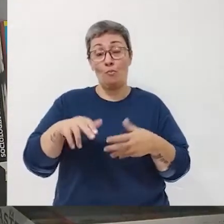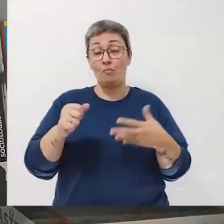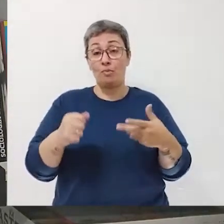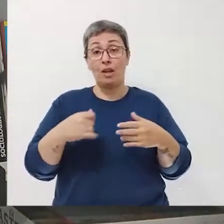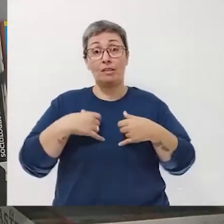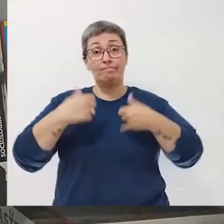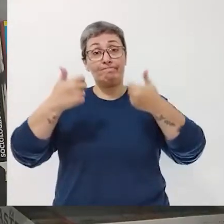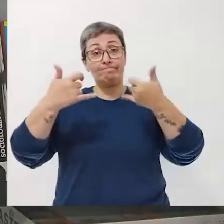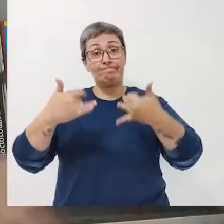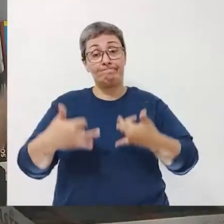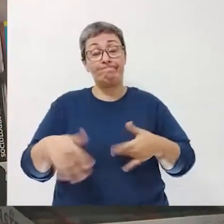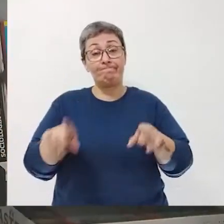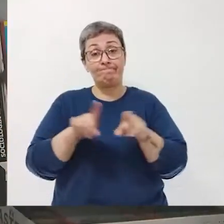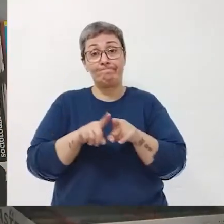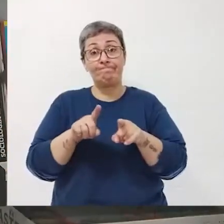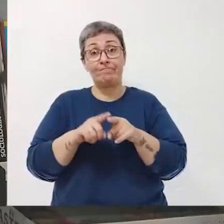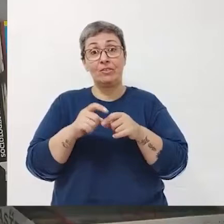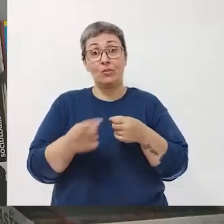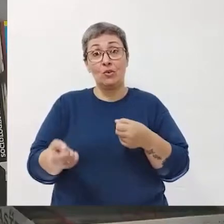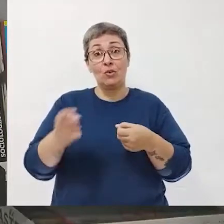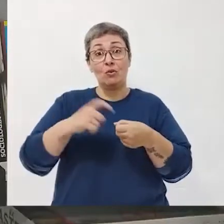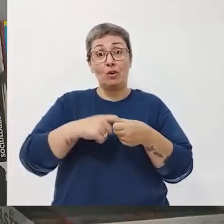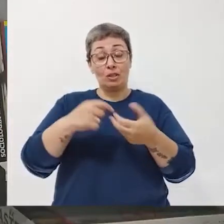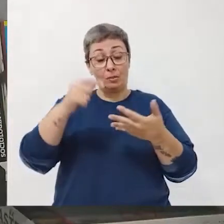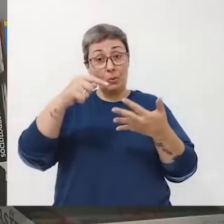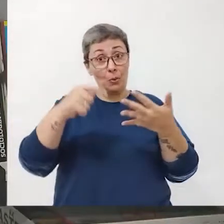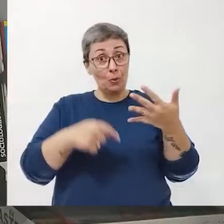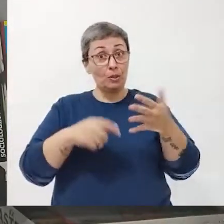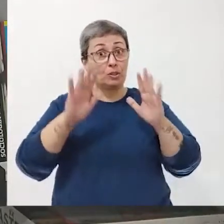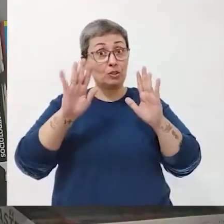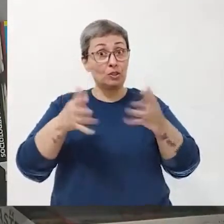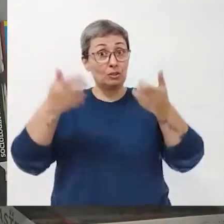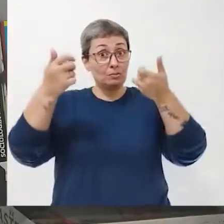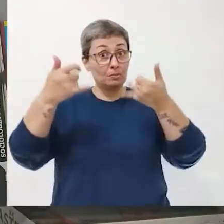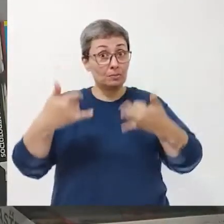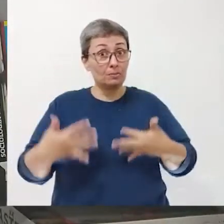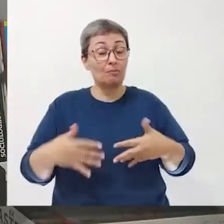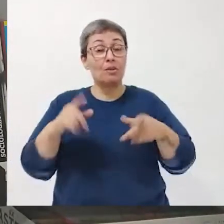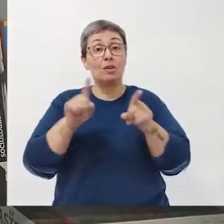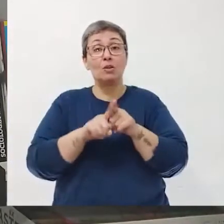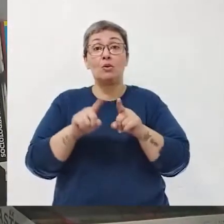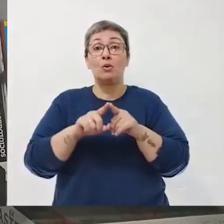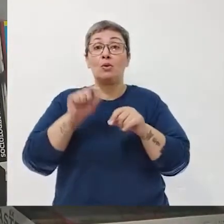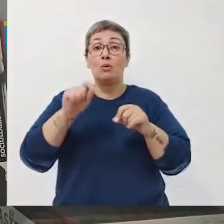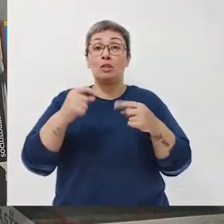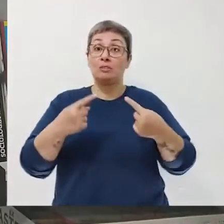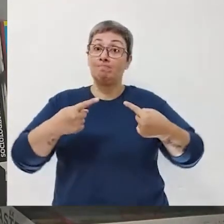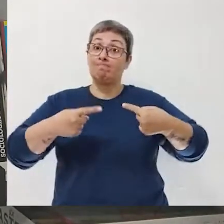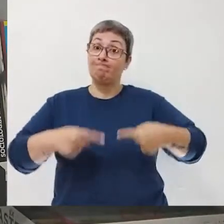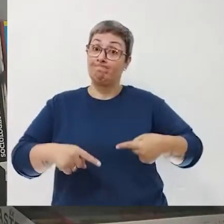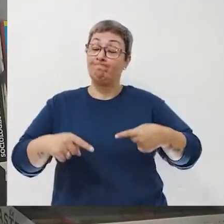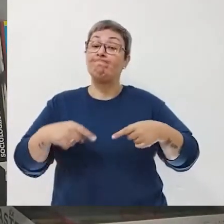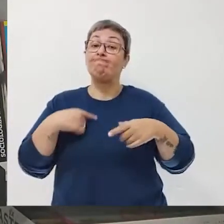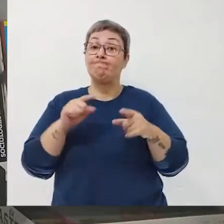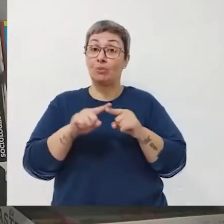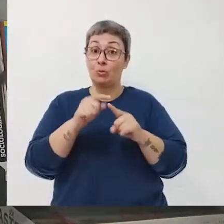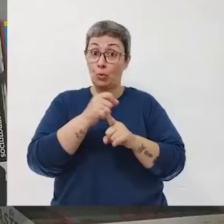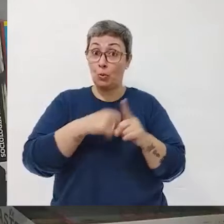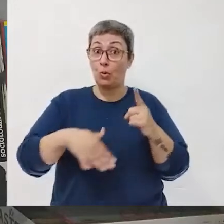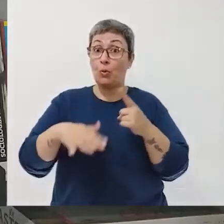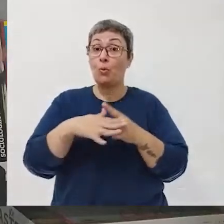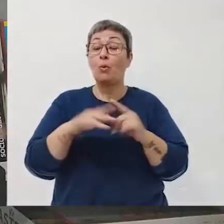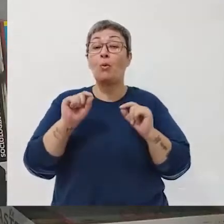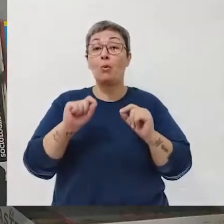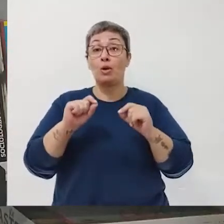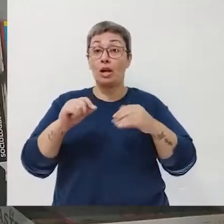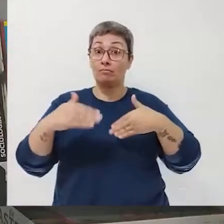comentou aí também, né? A gente está fazendo uma retomada de bastante coisa que a gente falou. E aí entra um grande desafio para a gente como sociedade, que